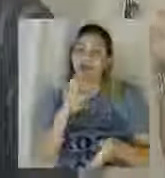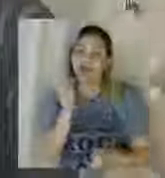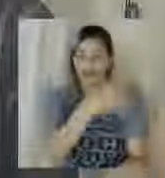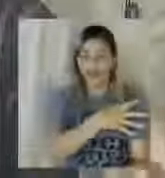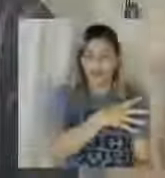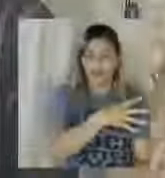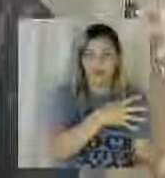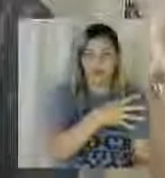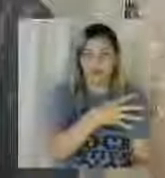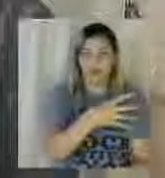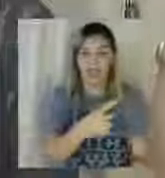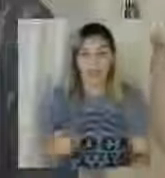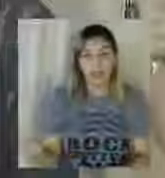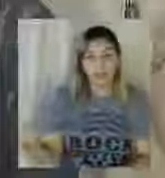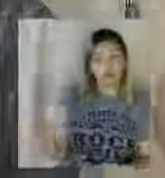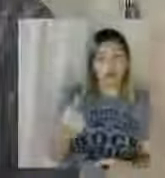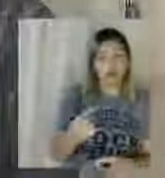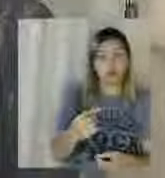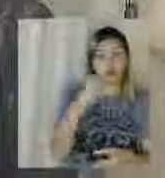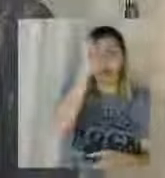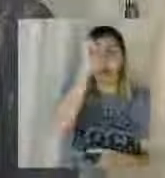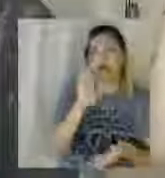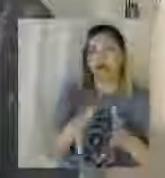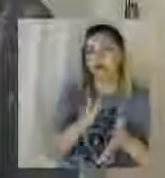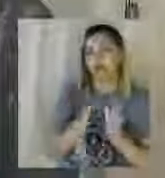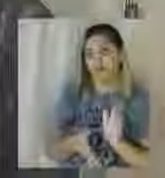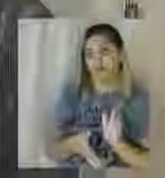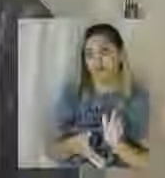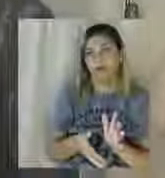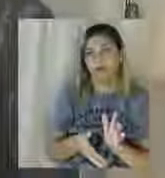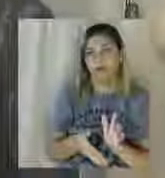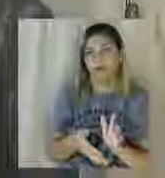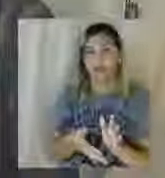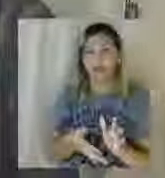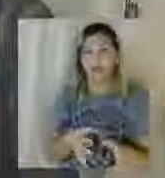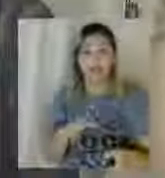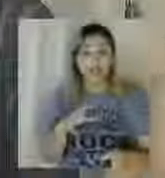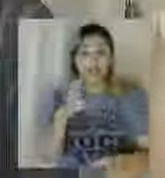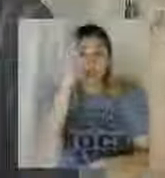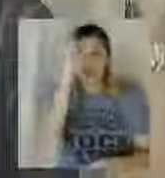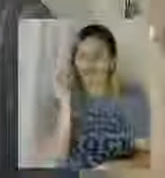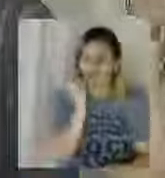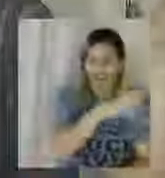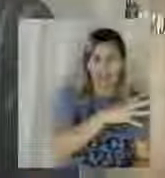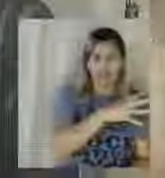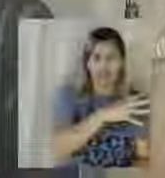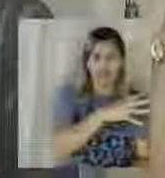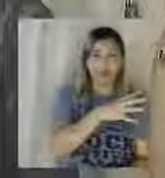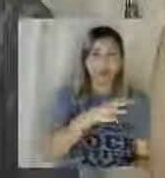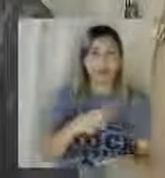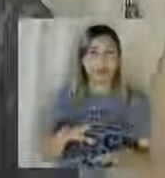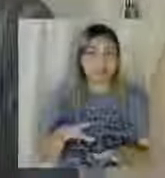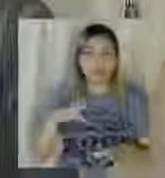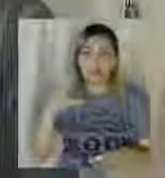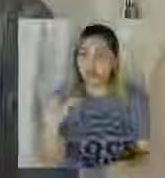me trouxe para eu aprender Libras. E eu aprendi muito rapidamente. Todo mundo